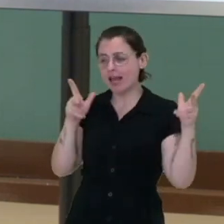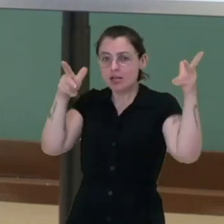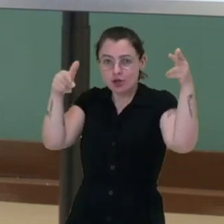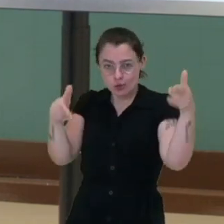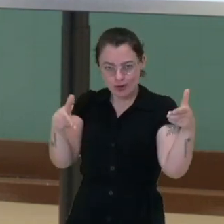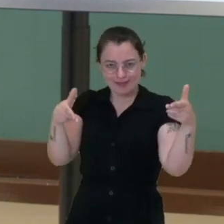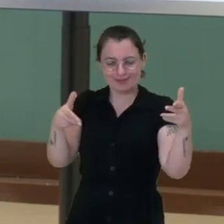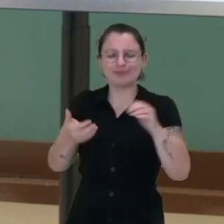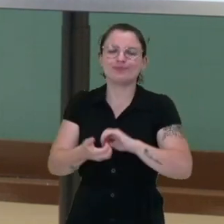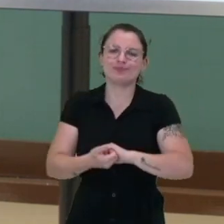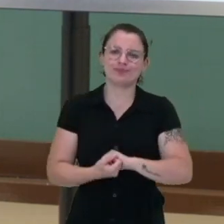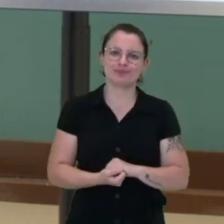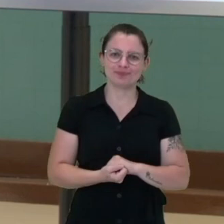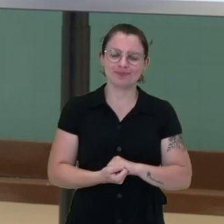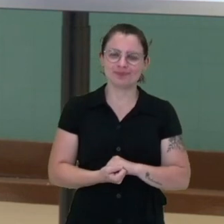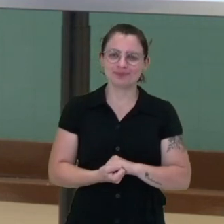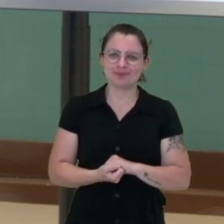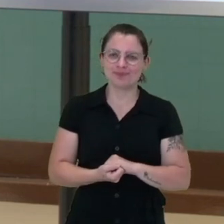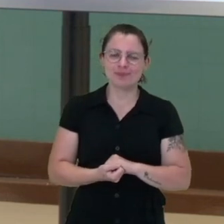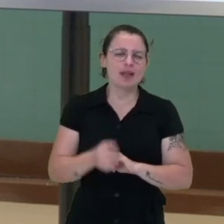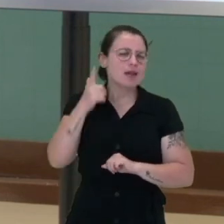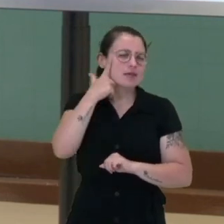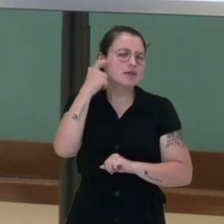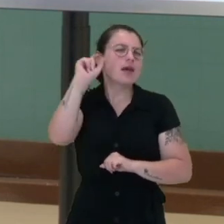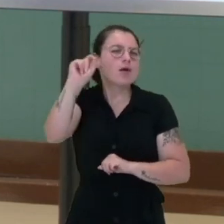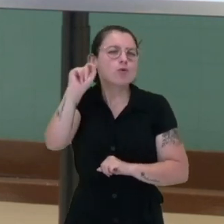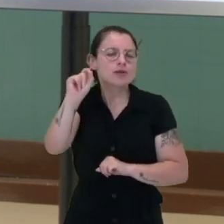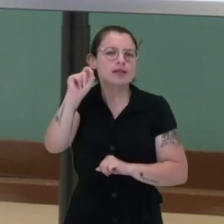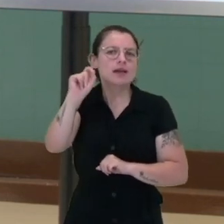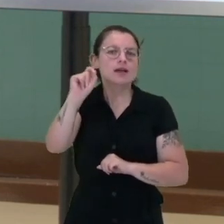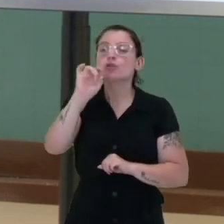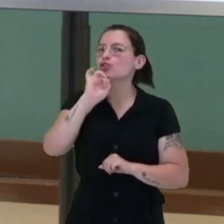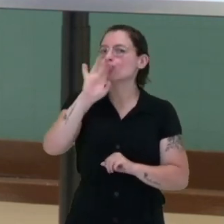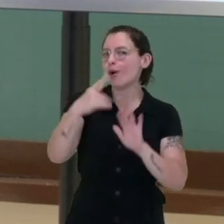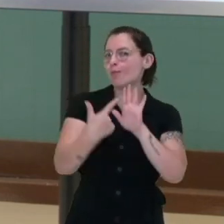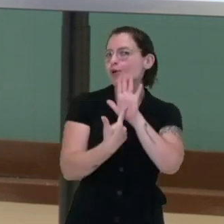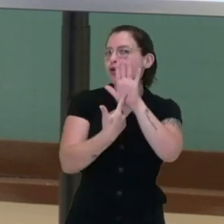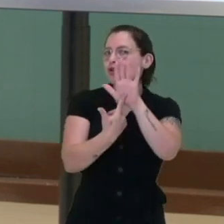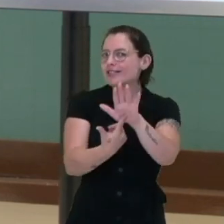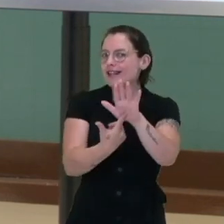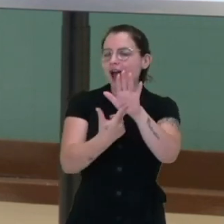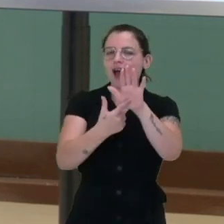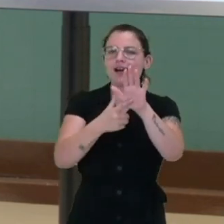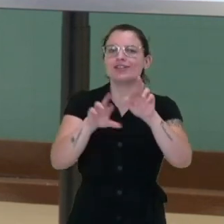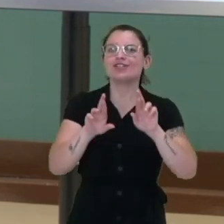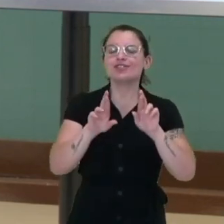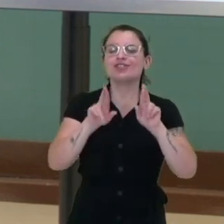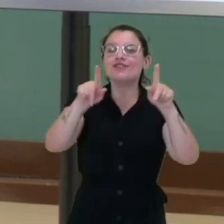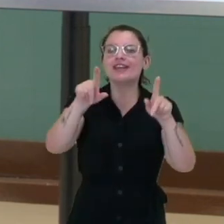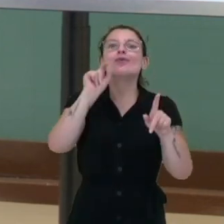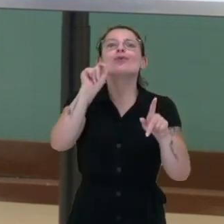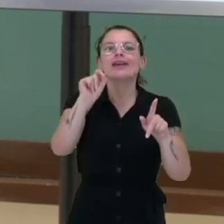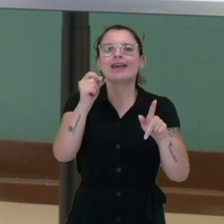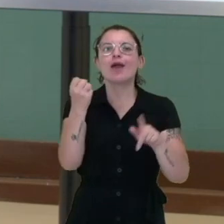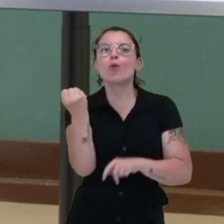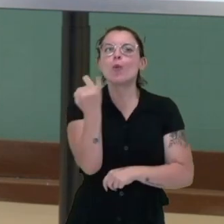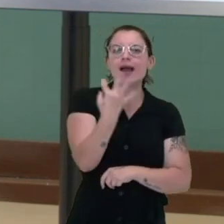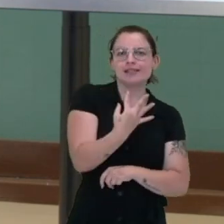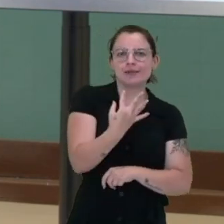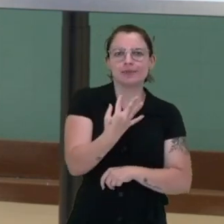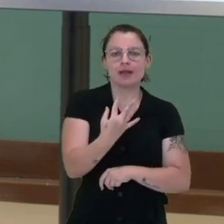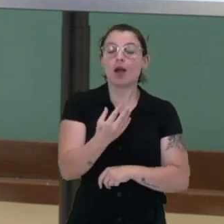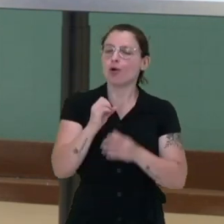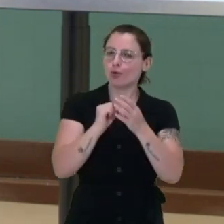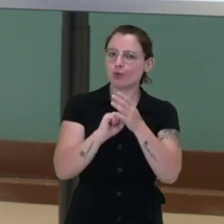o bicarbonato. Então a ideia é mostrar a proporção. A experiência vai acontecer em ambas. Então vamos começar com a